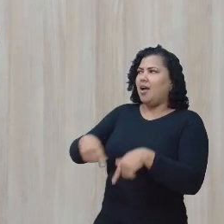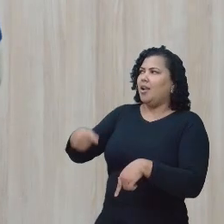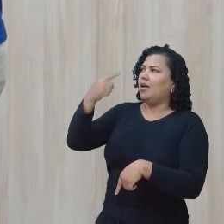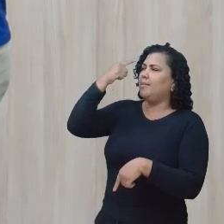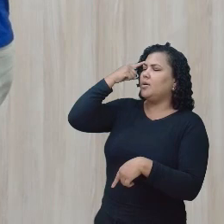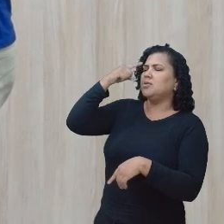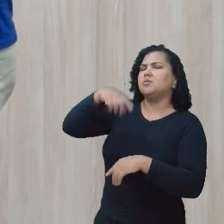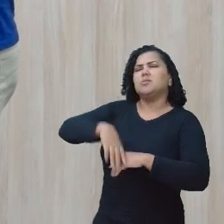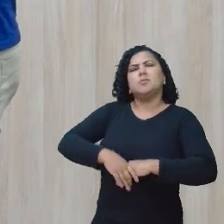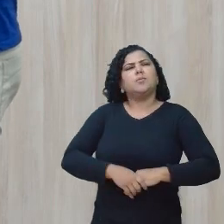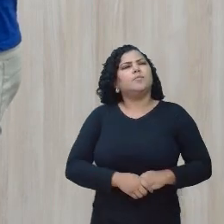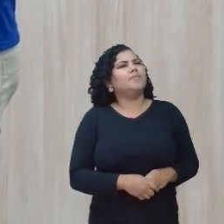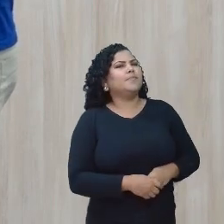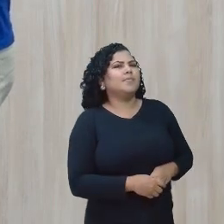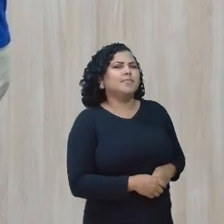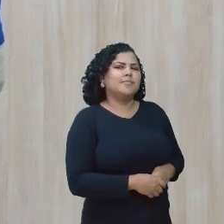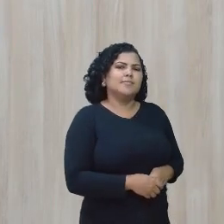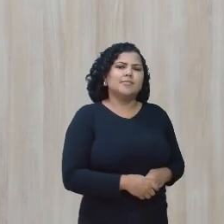pensou,